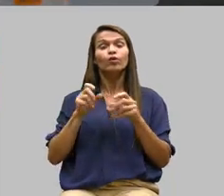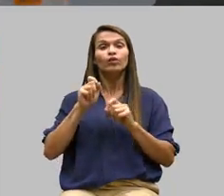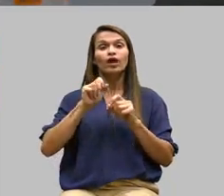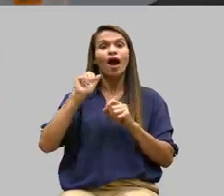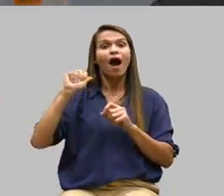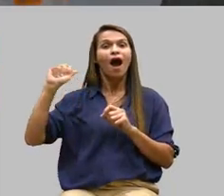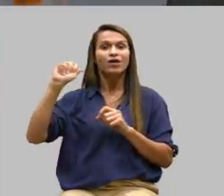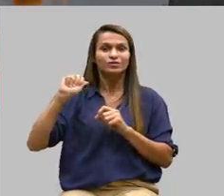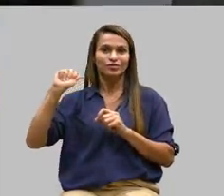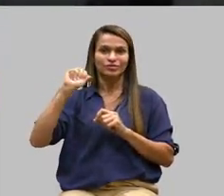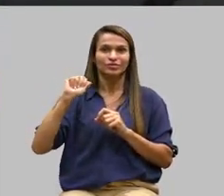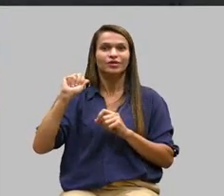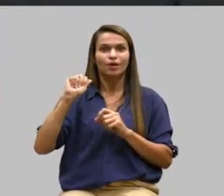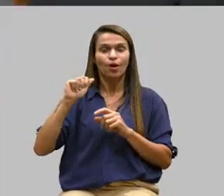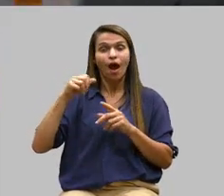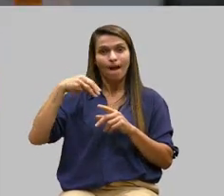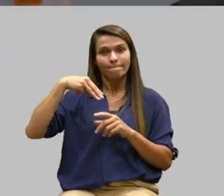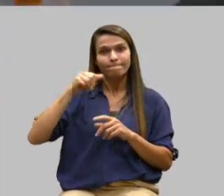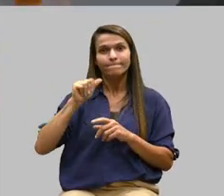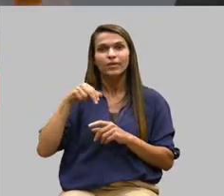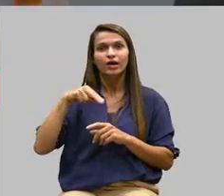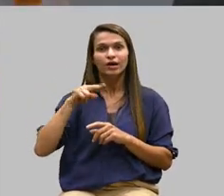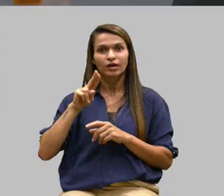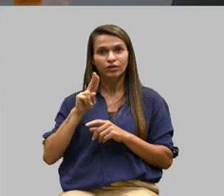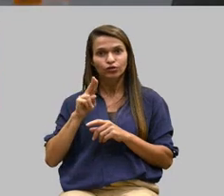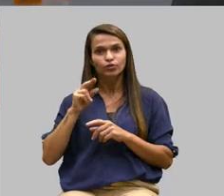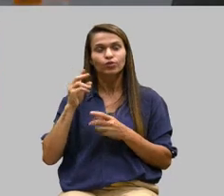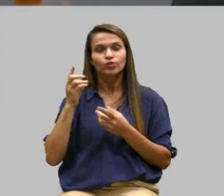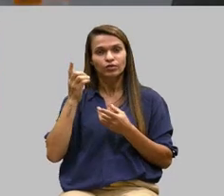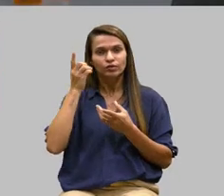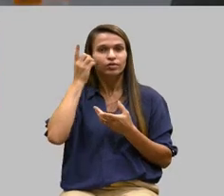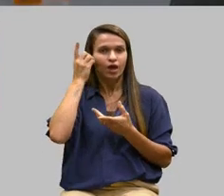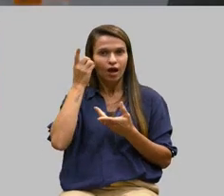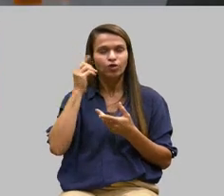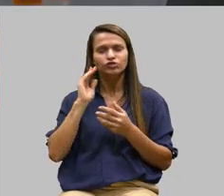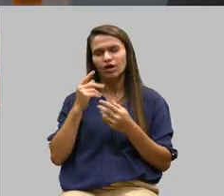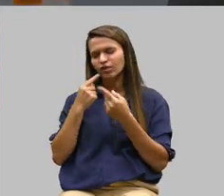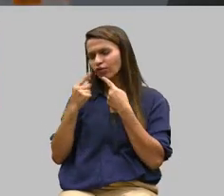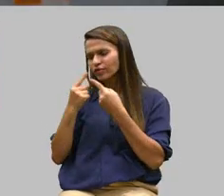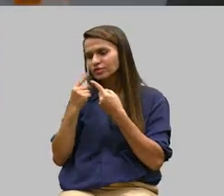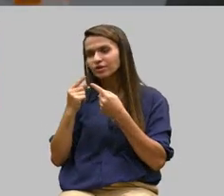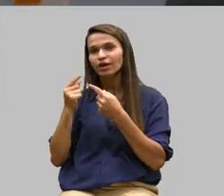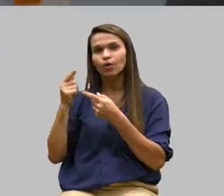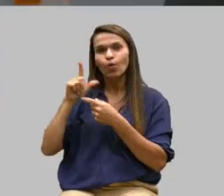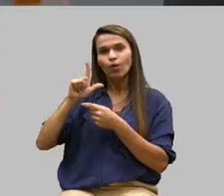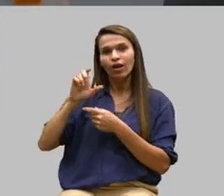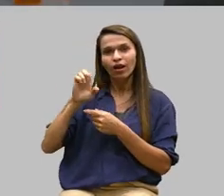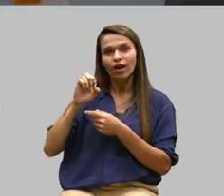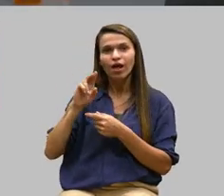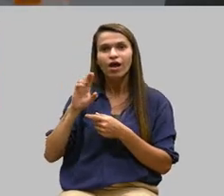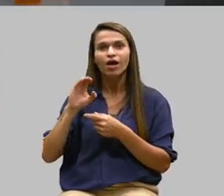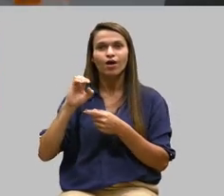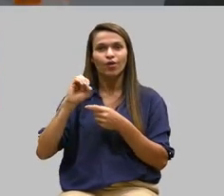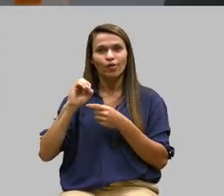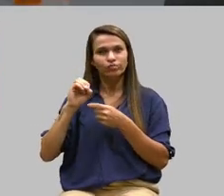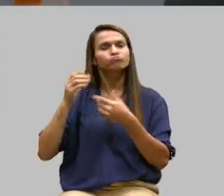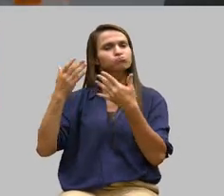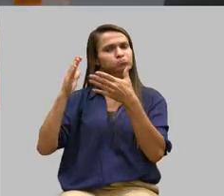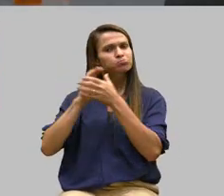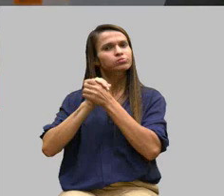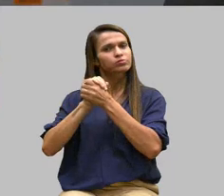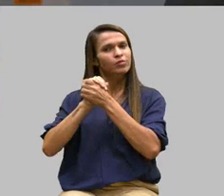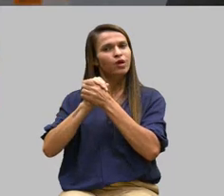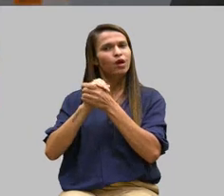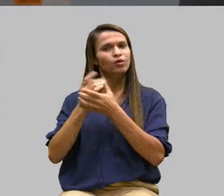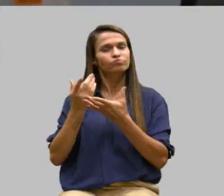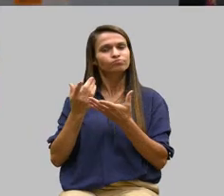humano Down é um exemplo Eu já conversei com o Léo né parabenzei Léo assim um exemplo né gente de poder